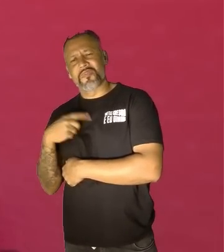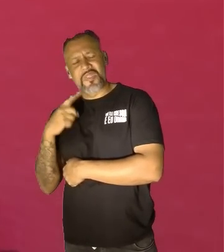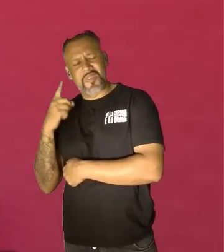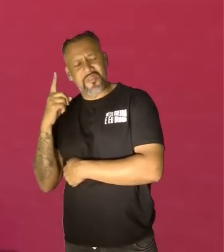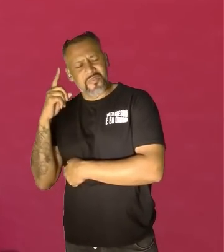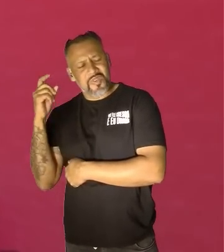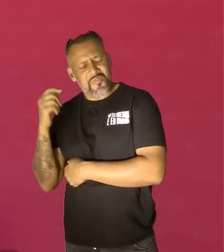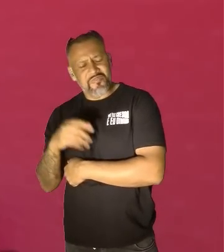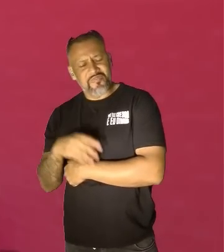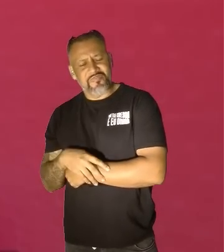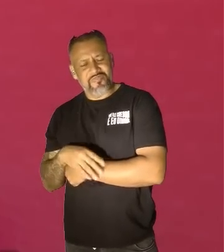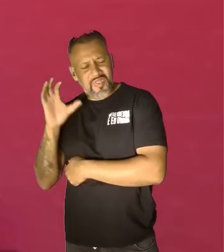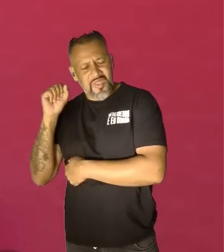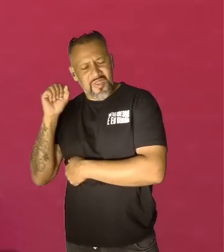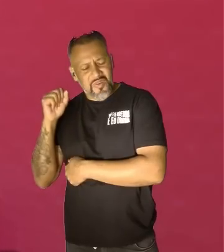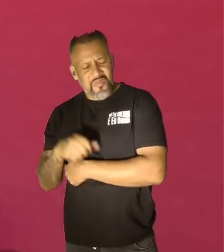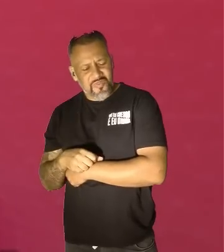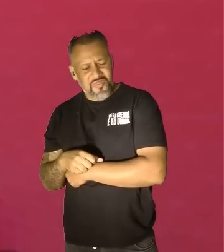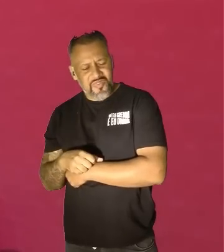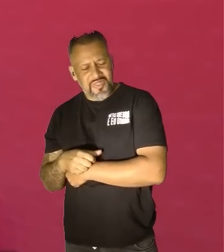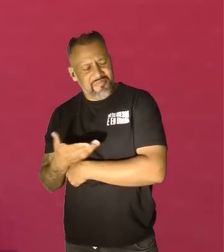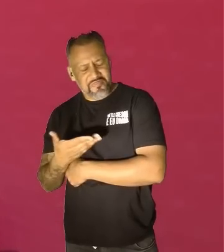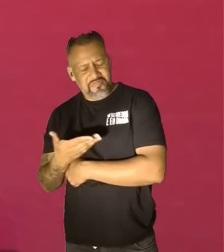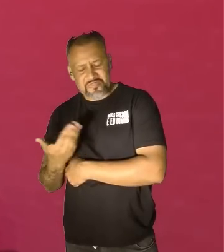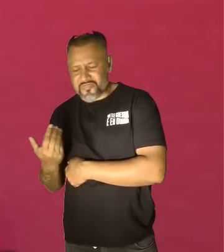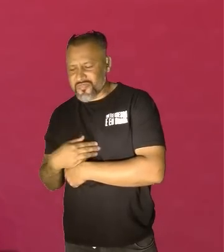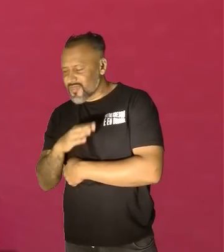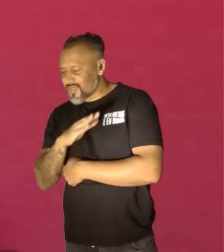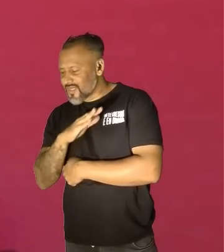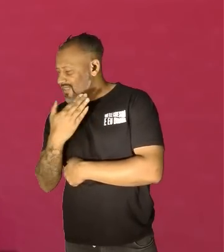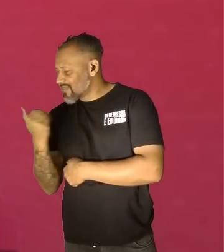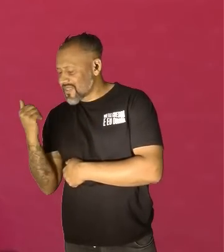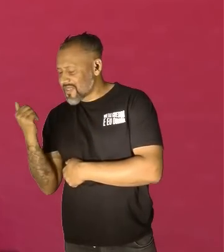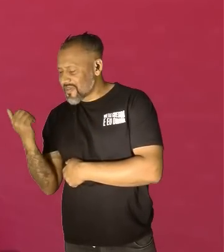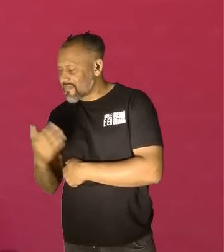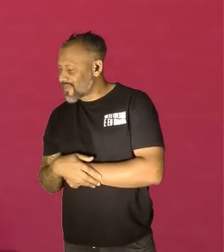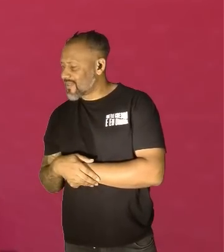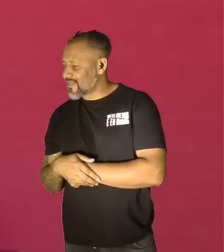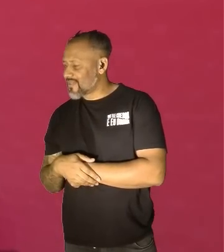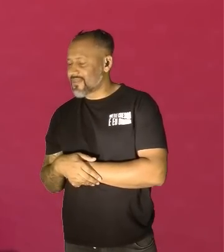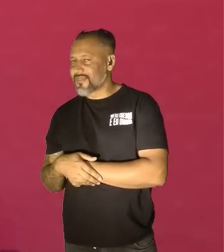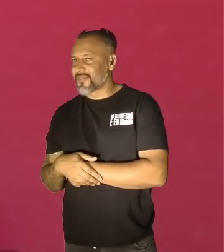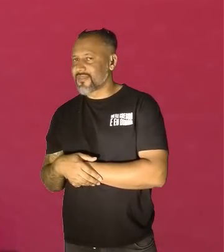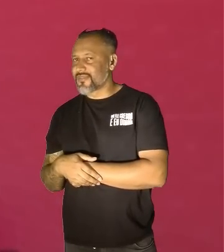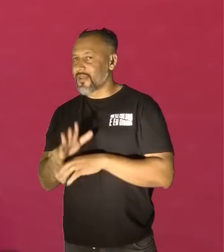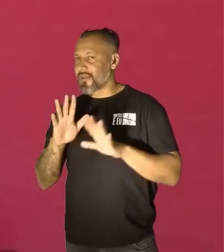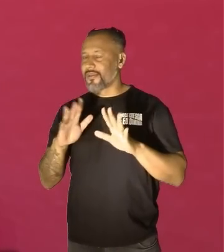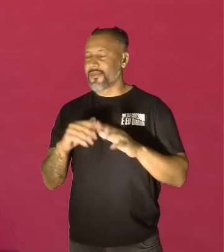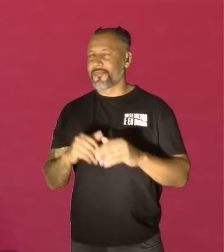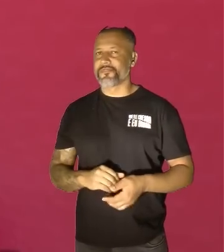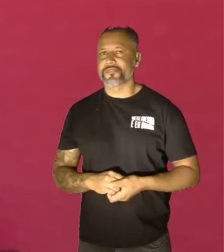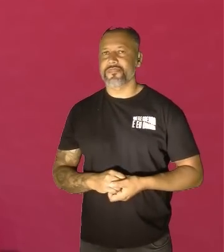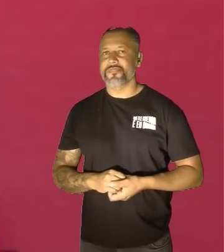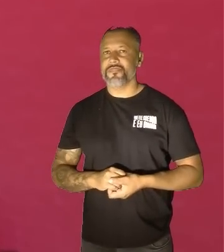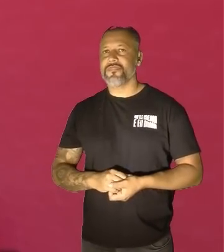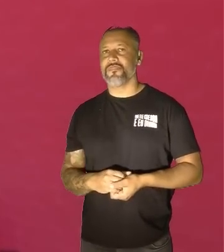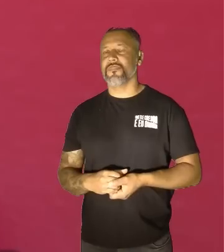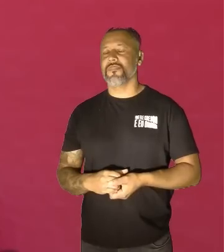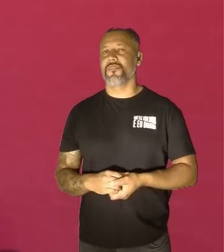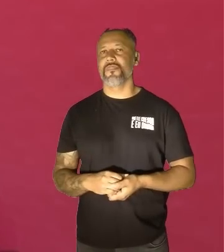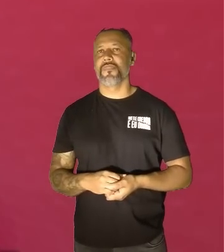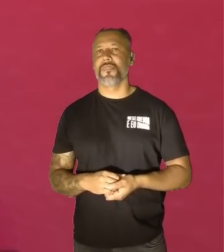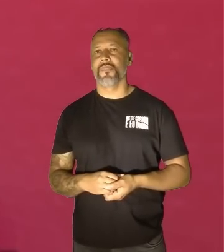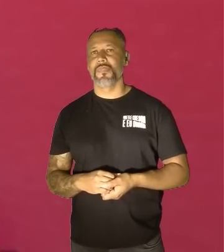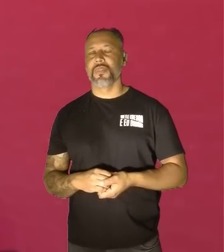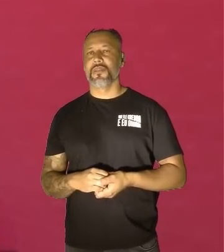deitou. Agora, escute aqui. haviam várias